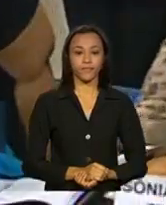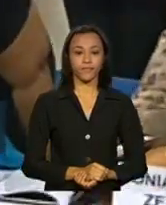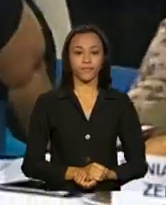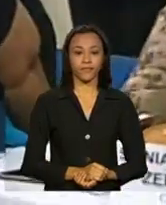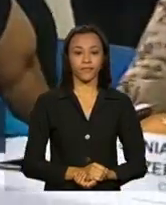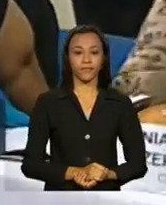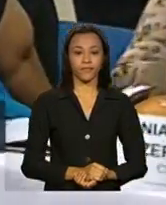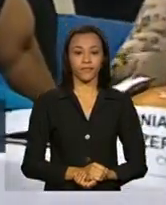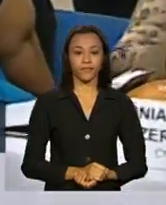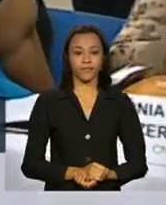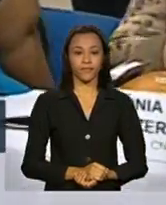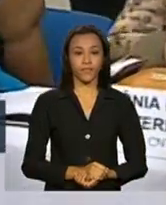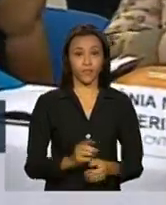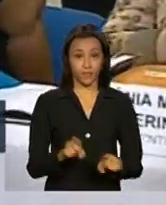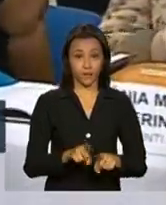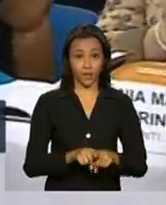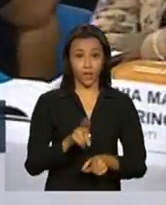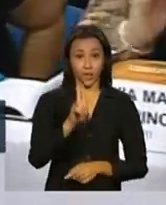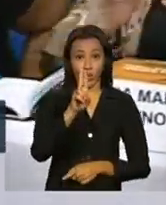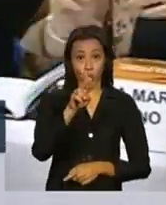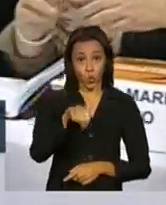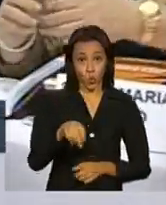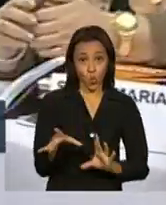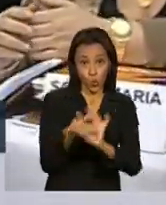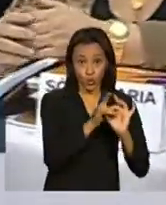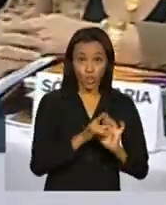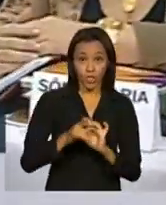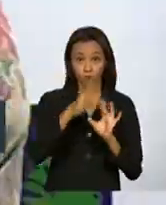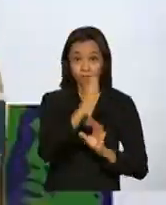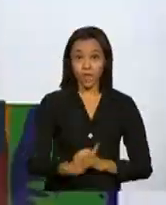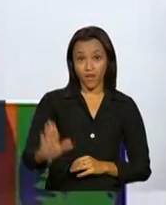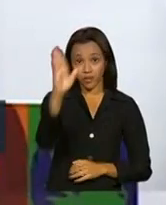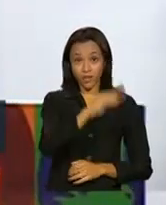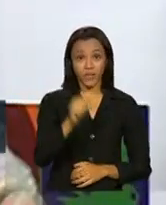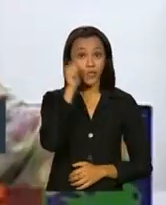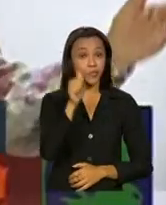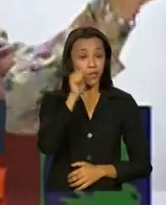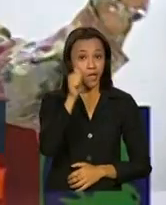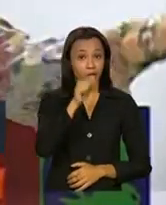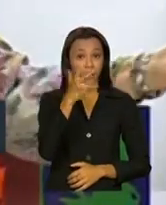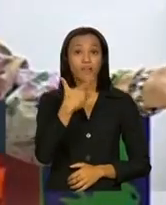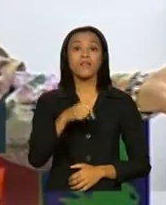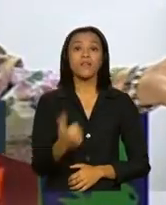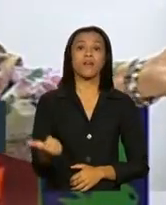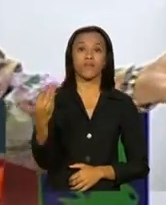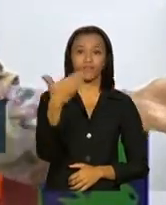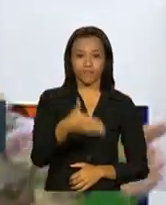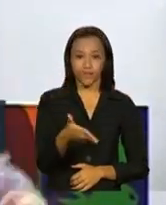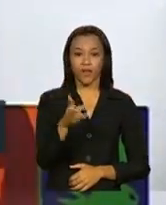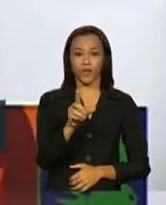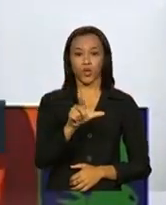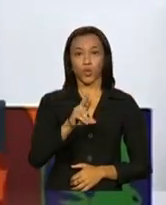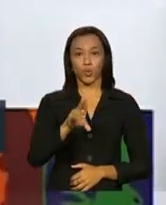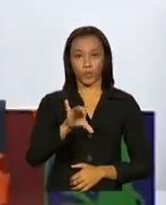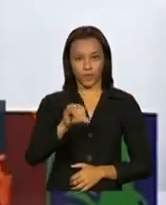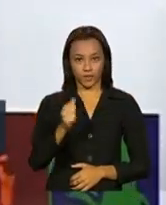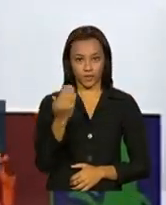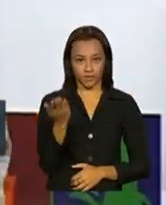favor a União Brasileira de mulheres ubm a titular passa a ser a Lúcia rinc